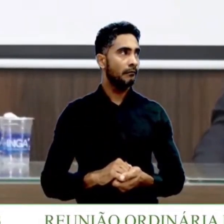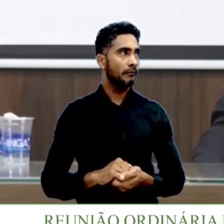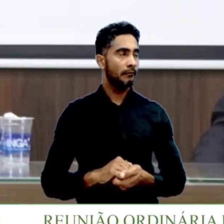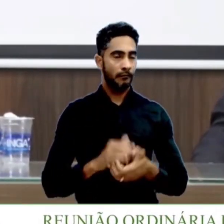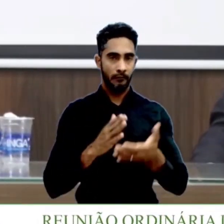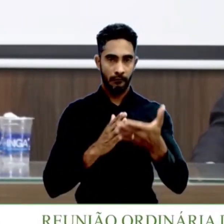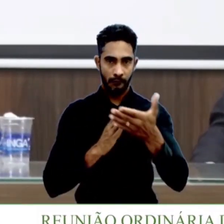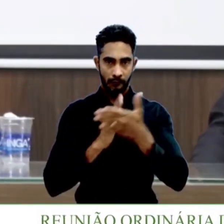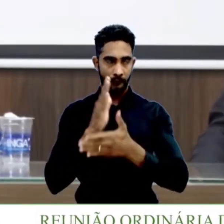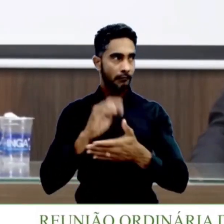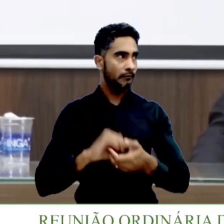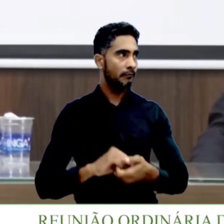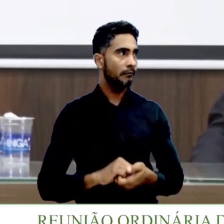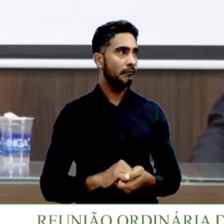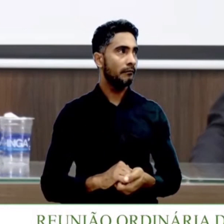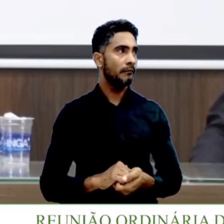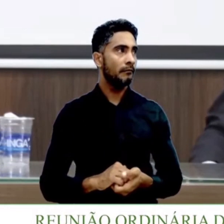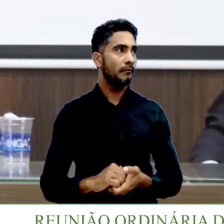Aprovados.